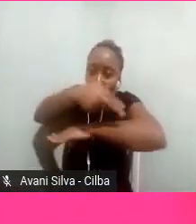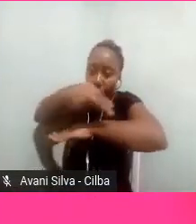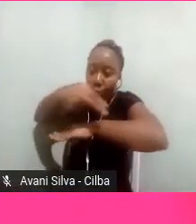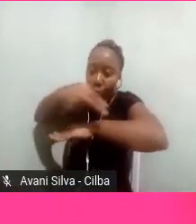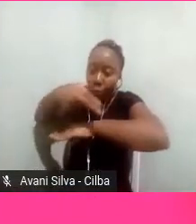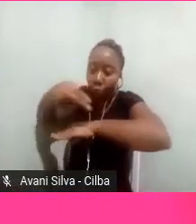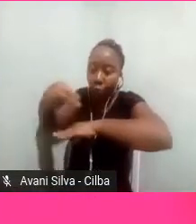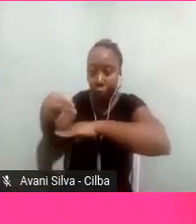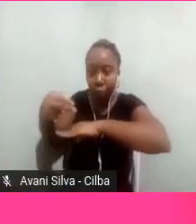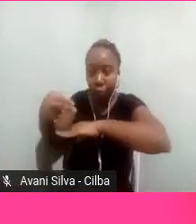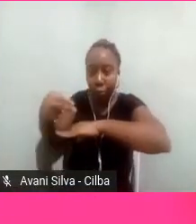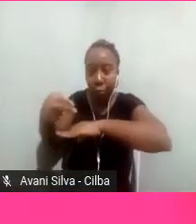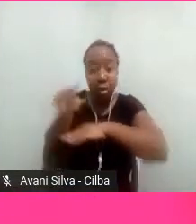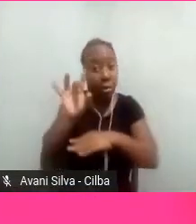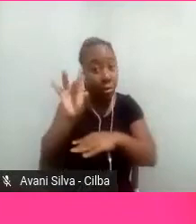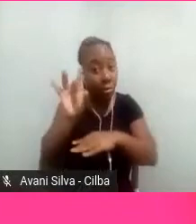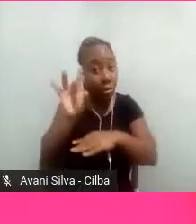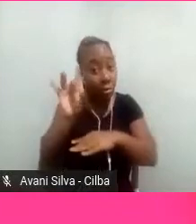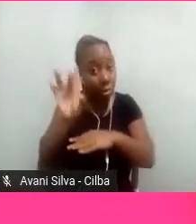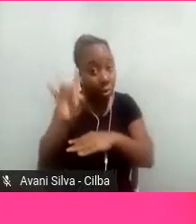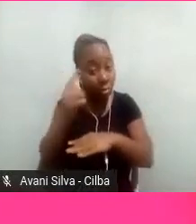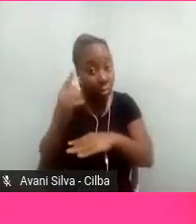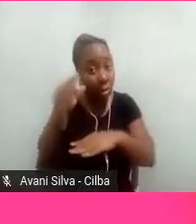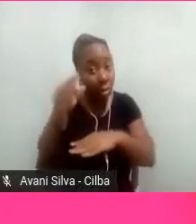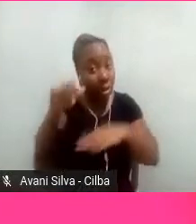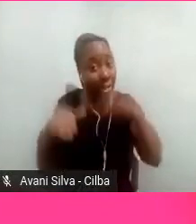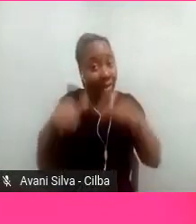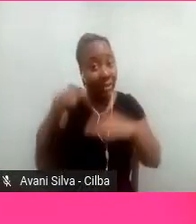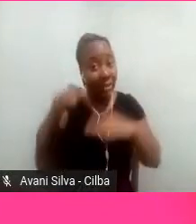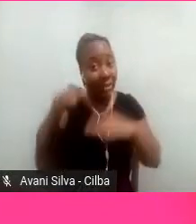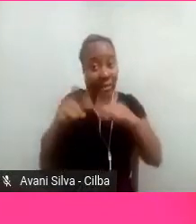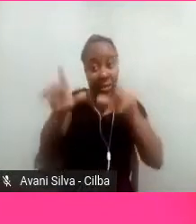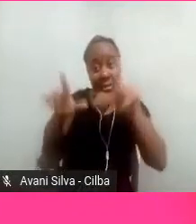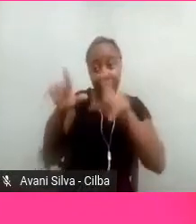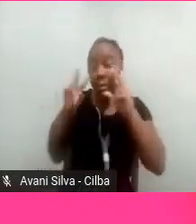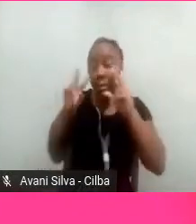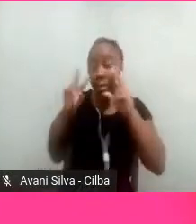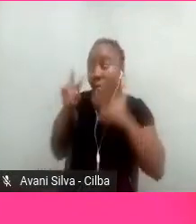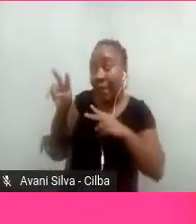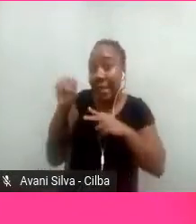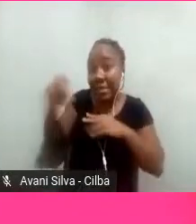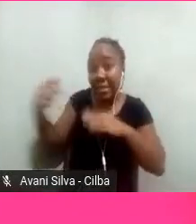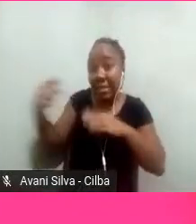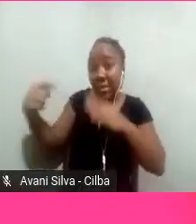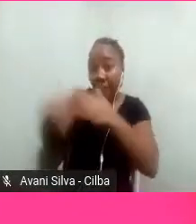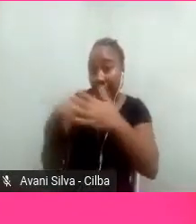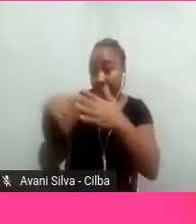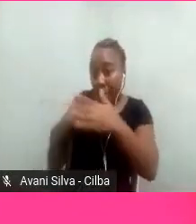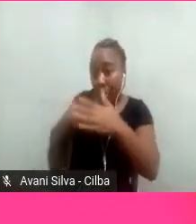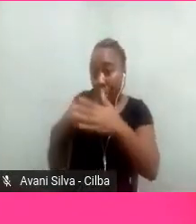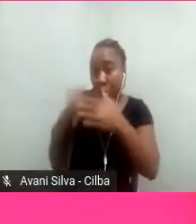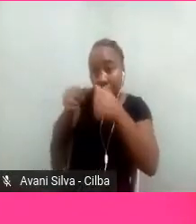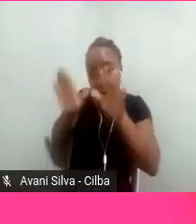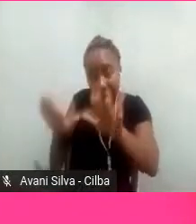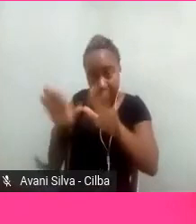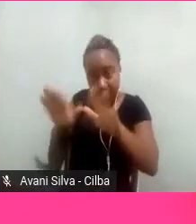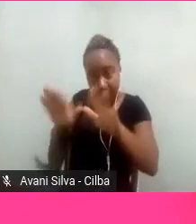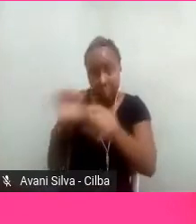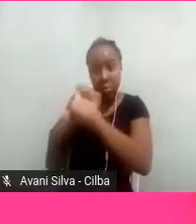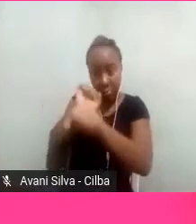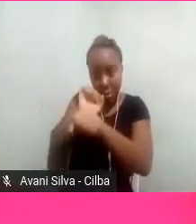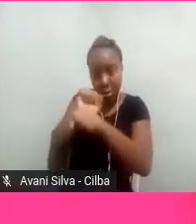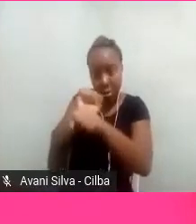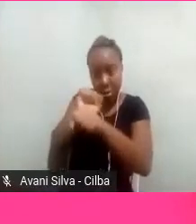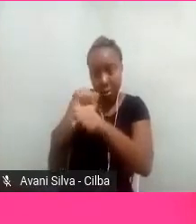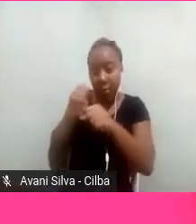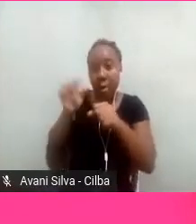Só uma coisa, às vezes eu não estou olhando na tela, então se tiver uma pergunta, eu peço que vocês deixem a pergunta aí mais tempo, para que dê